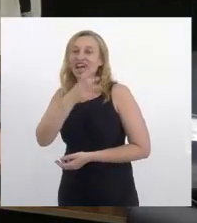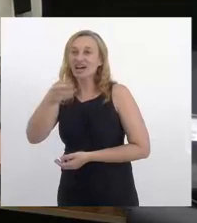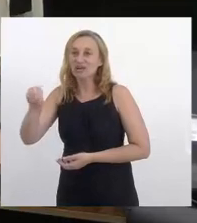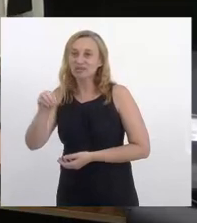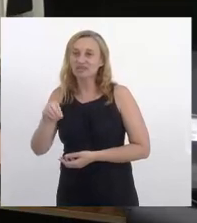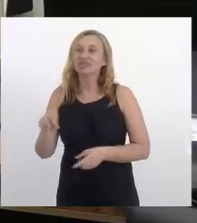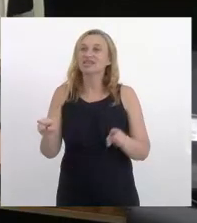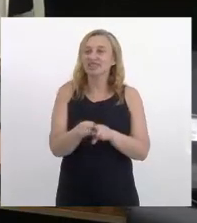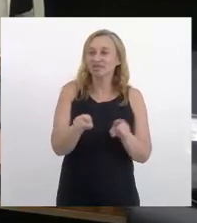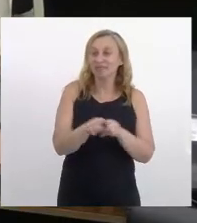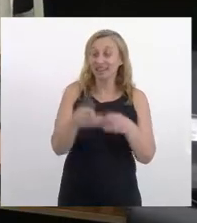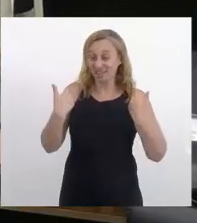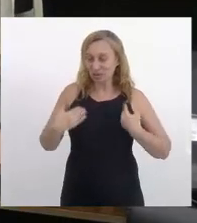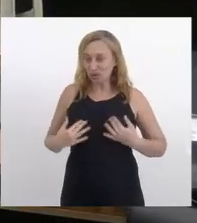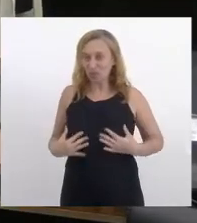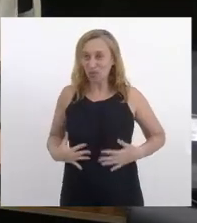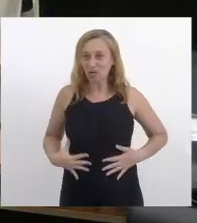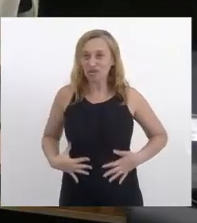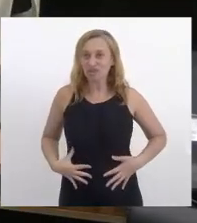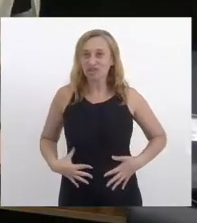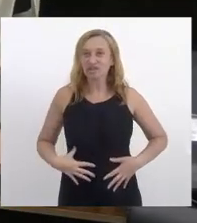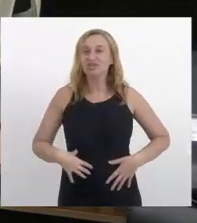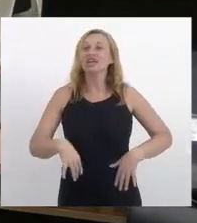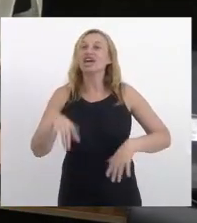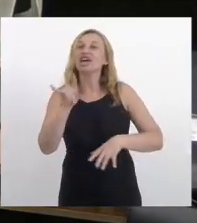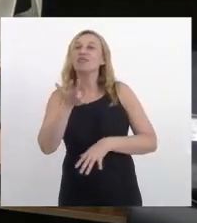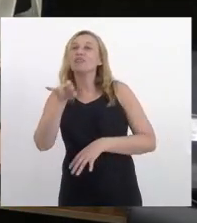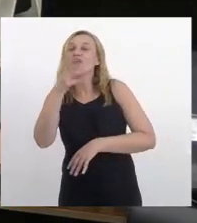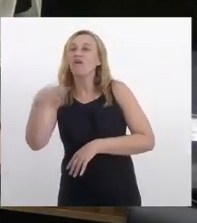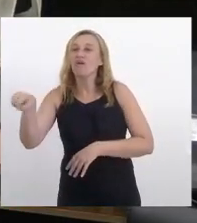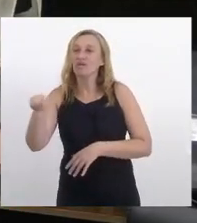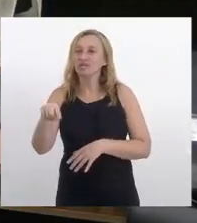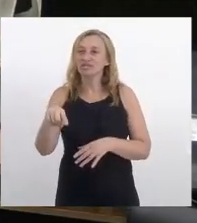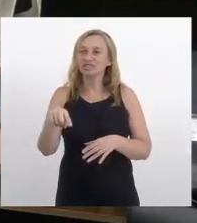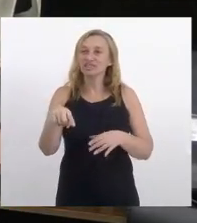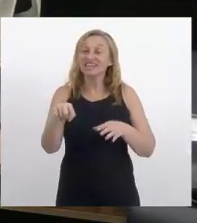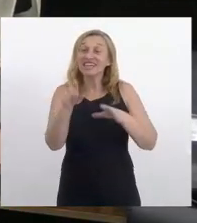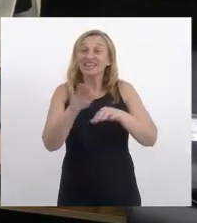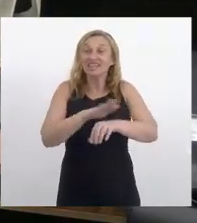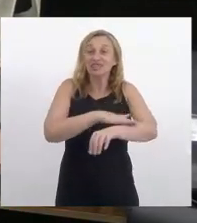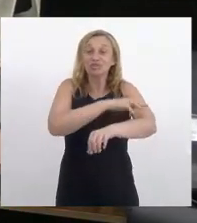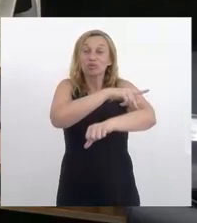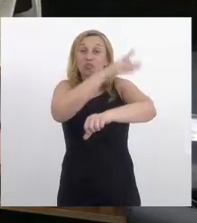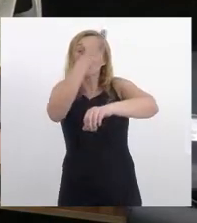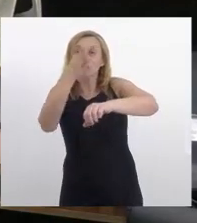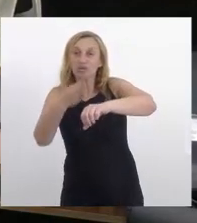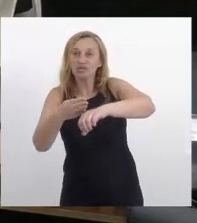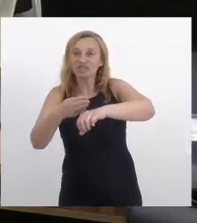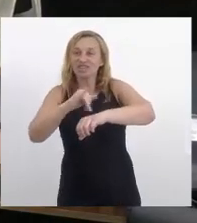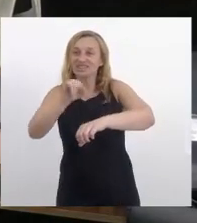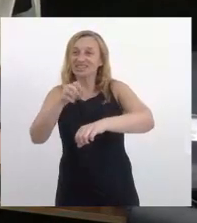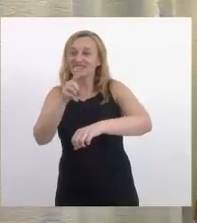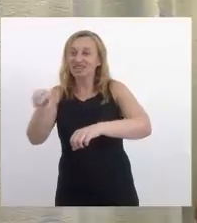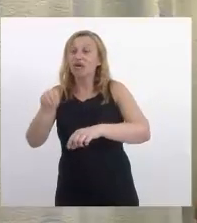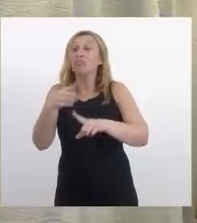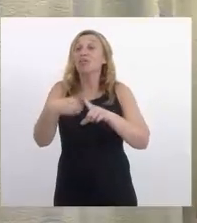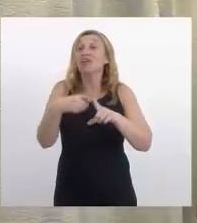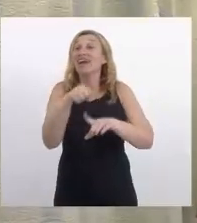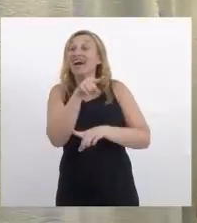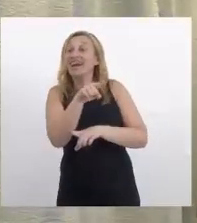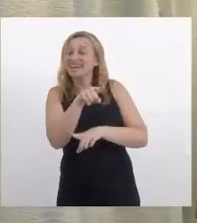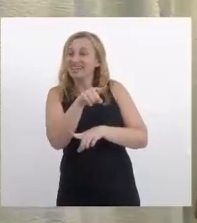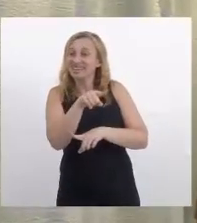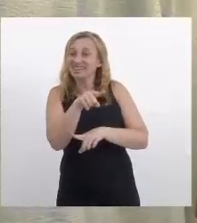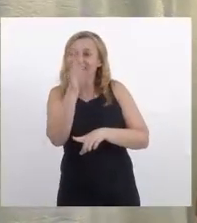a gola de suas vestes, como o orvalho de Hermon, que desce sobre o monte de Sião. Porque ali o